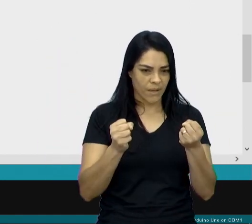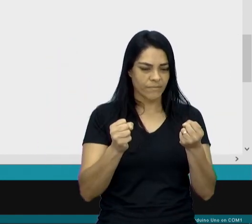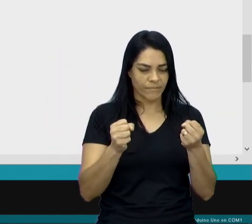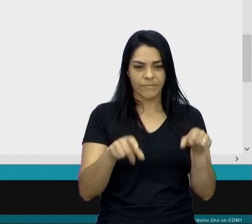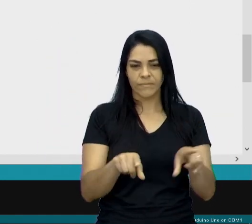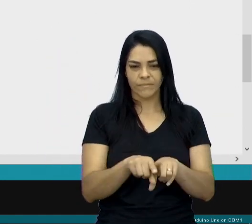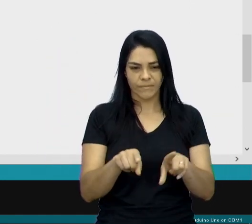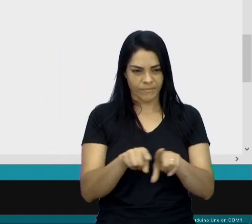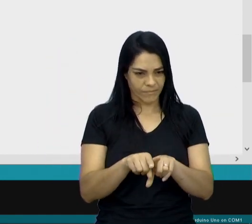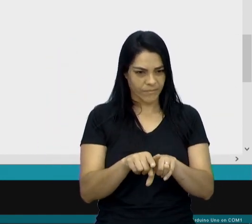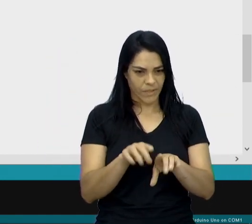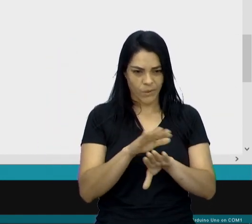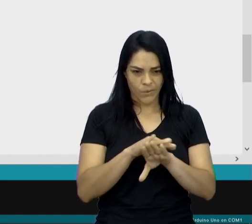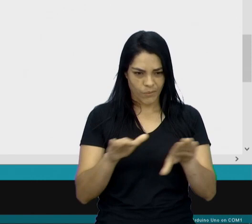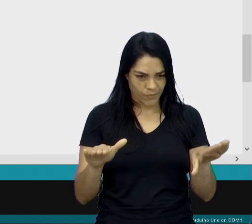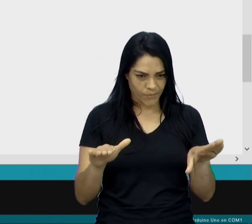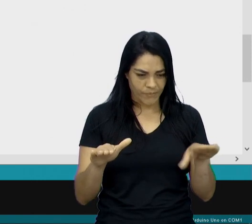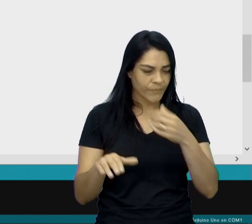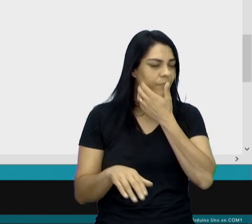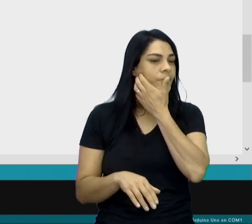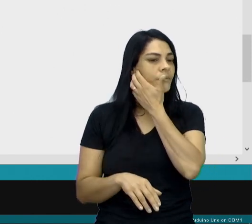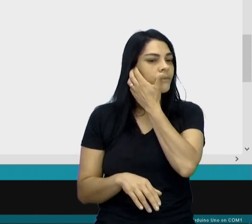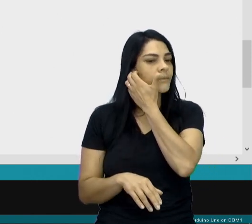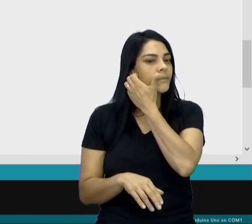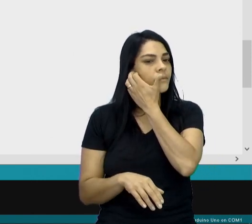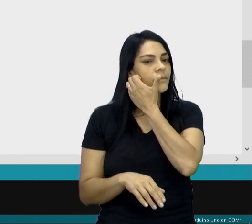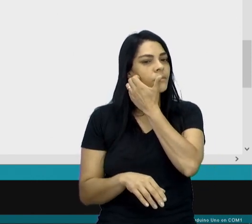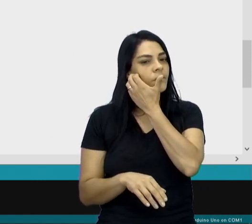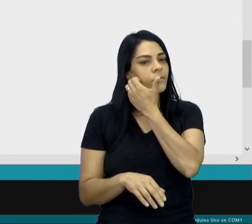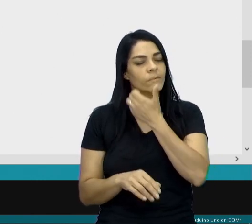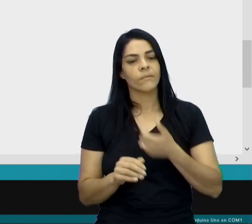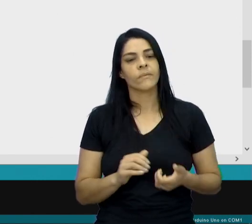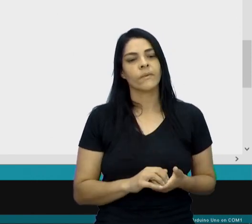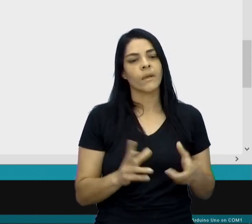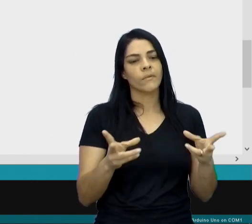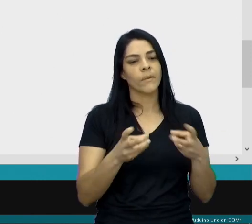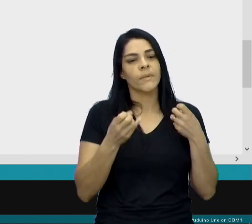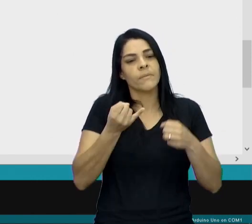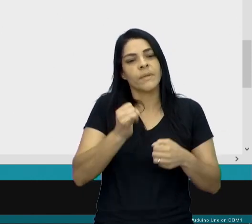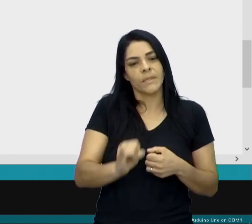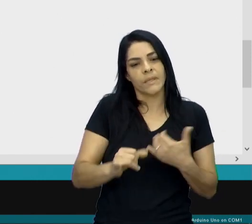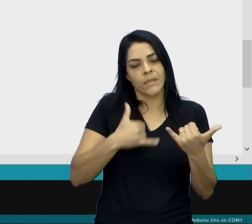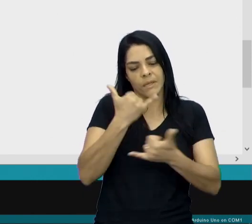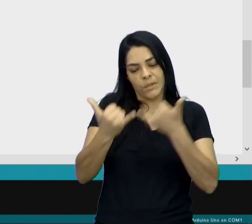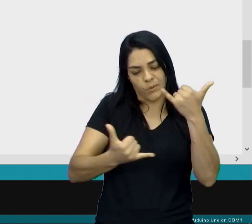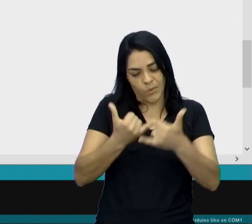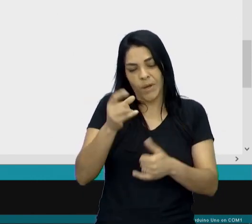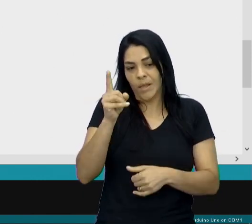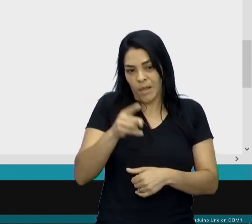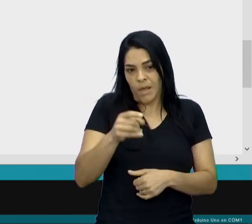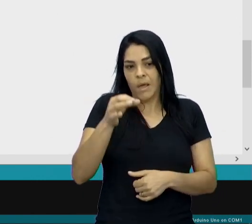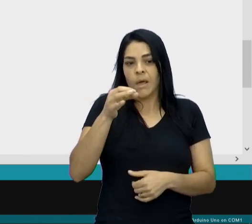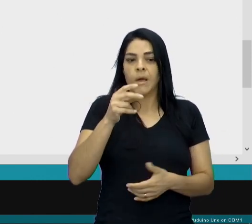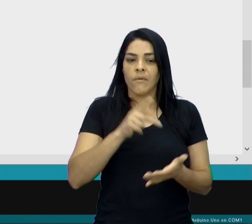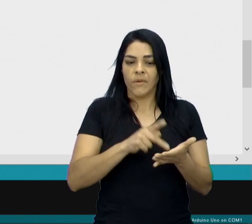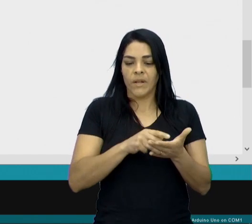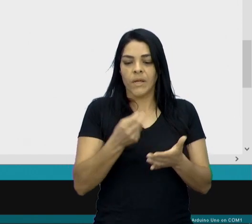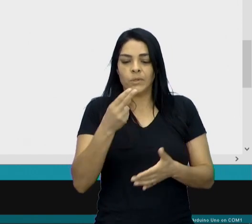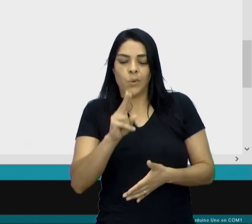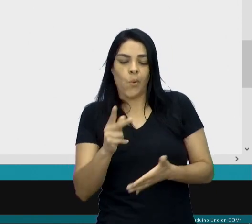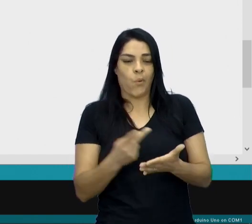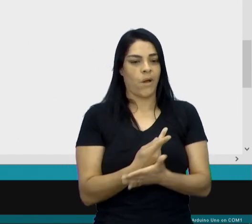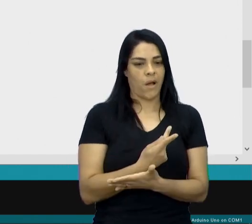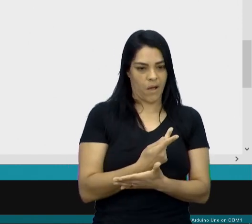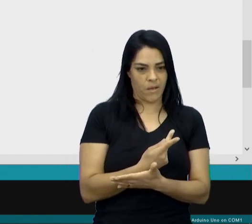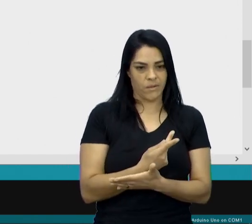apagar e desligar o som também. E aí ele vai ver se a jogada for verdadeira. Ele vai falar, ele fez certo.